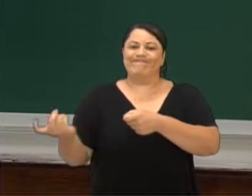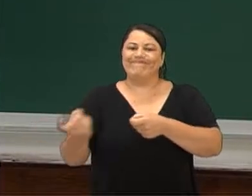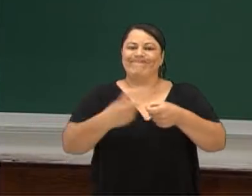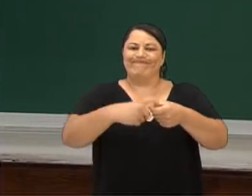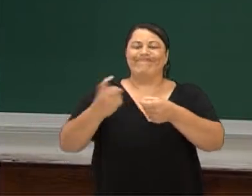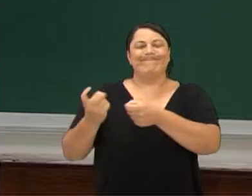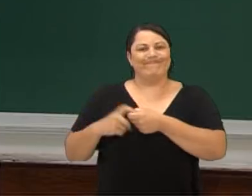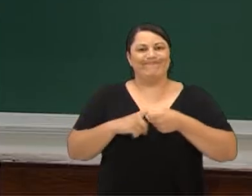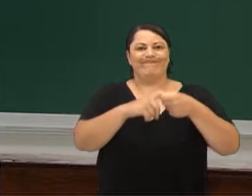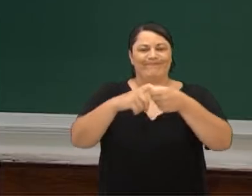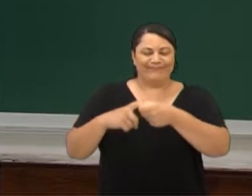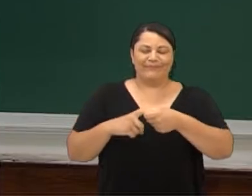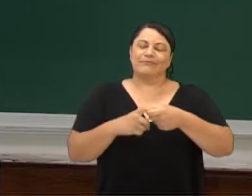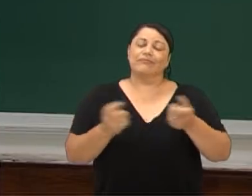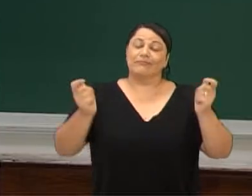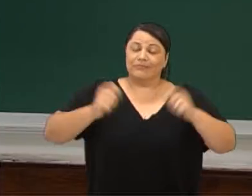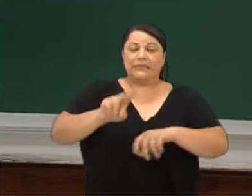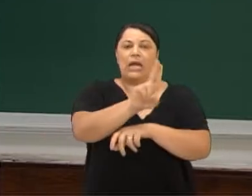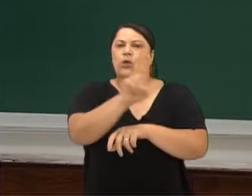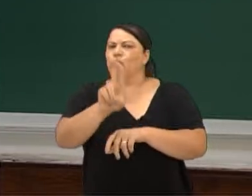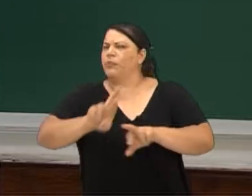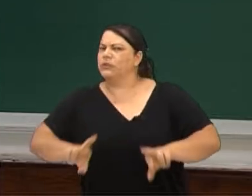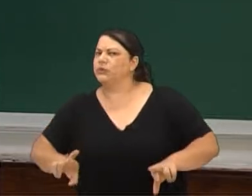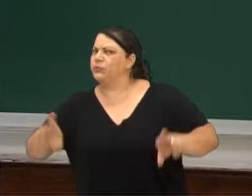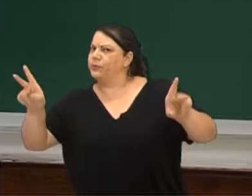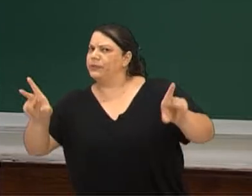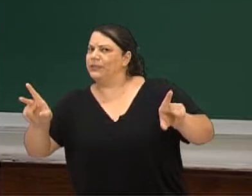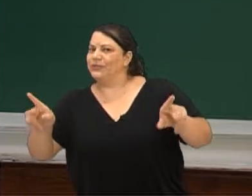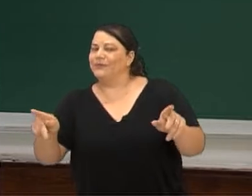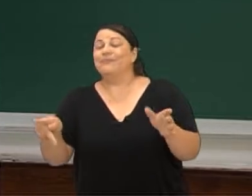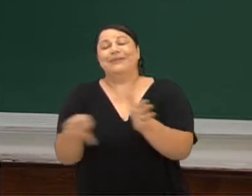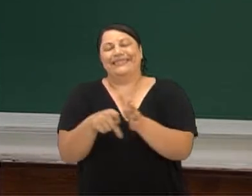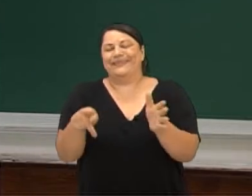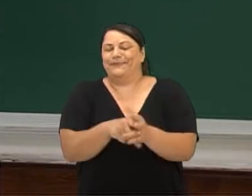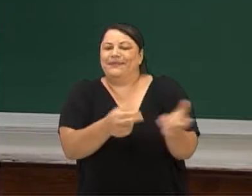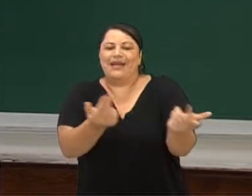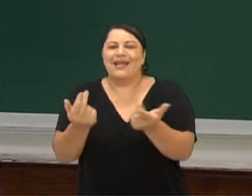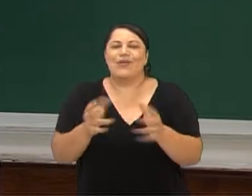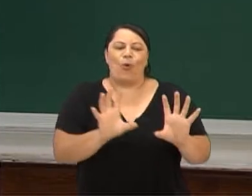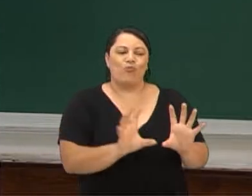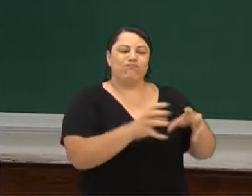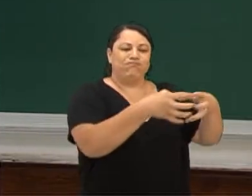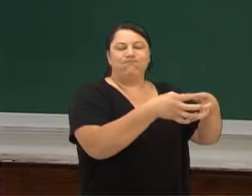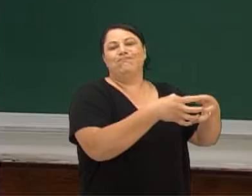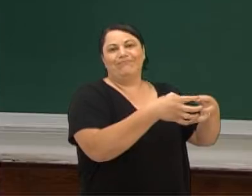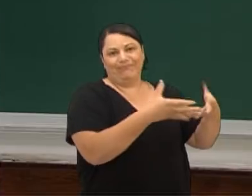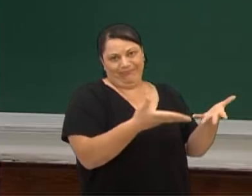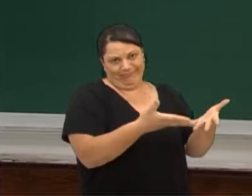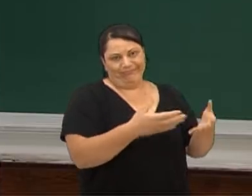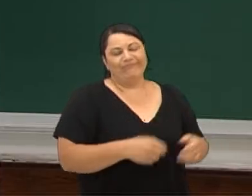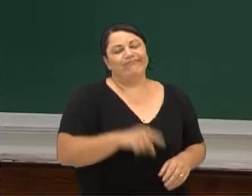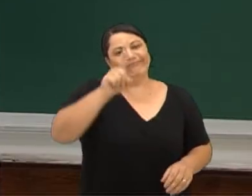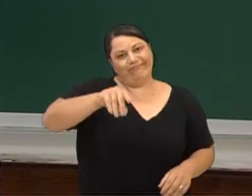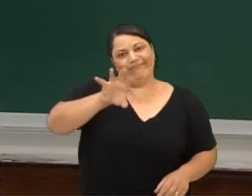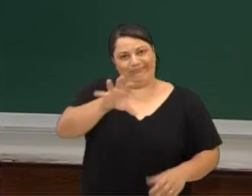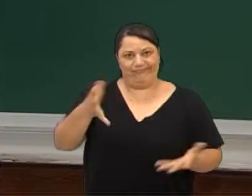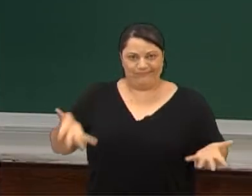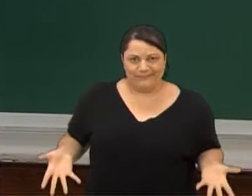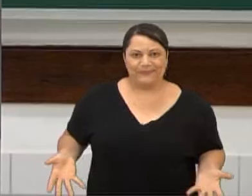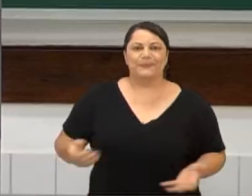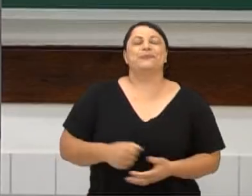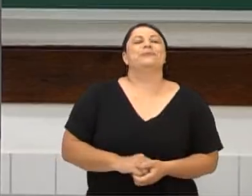empresas sejam de nomes diferentes, mas pertencem ao mesmo grupo. Isso é o que nós chamamos de trust.